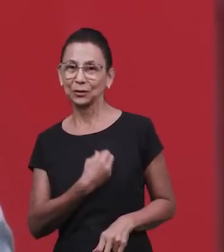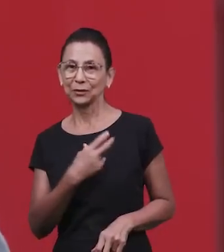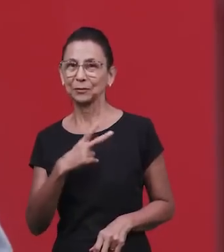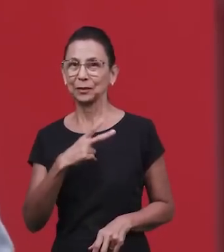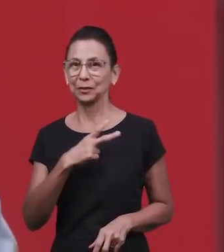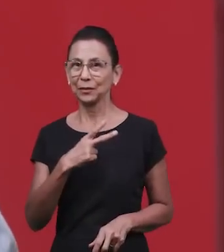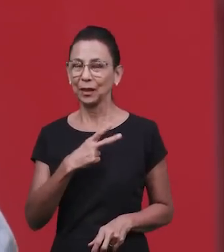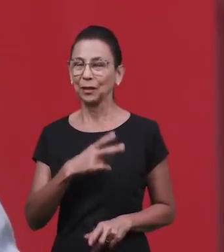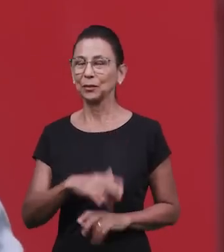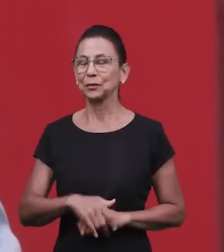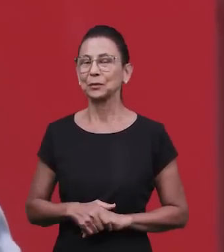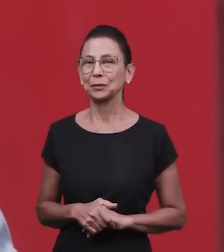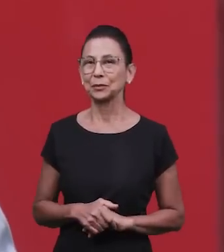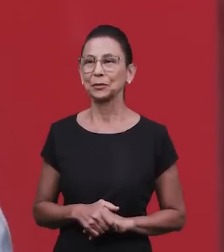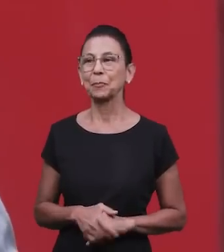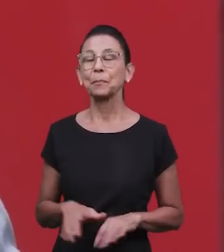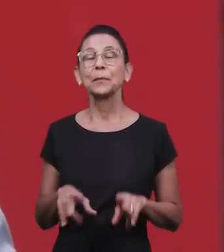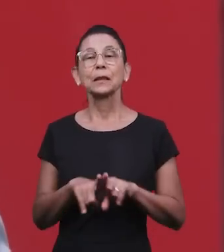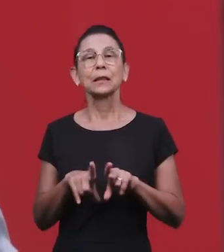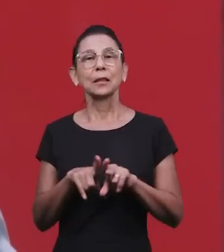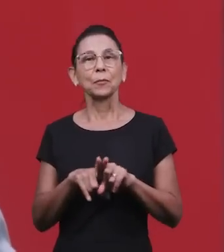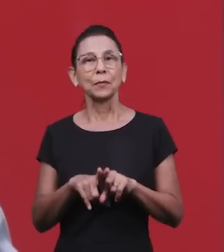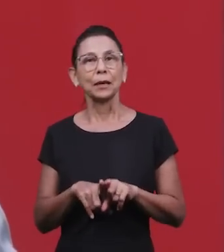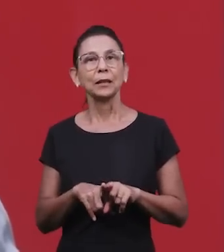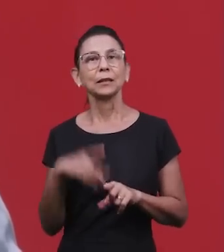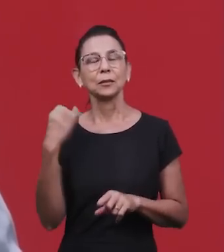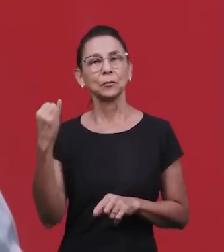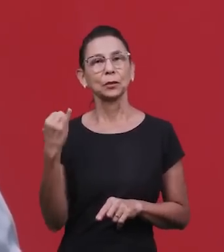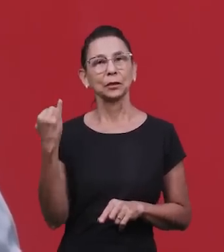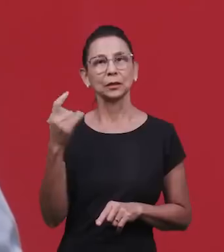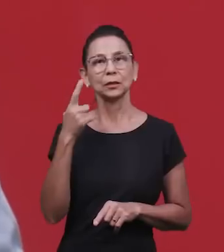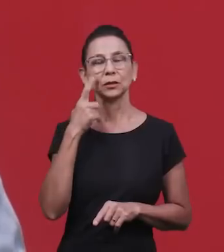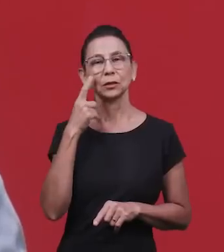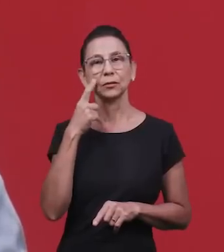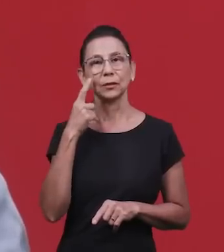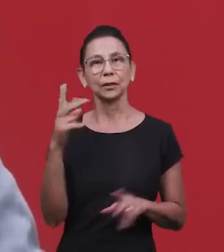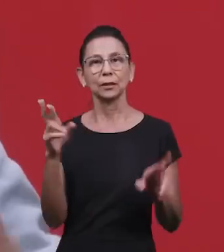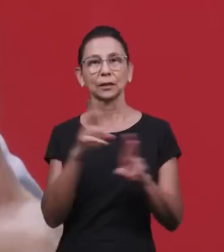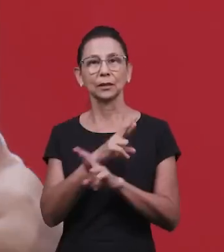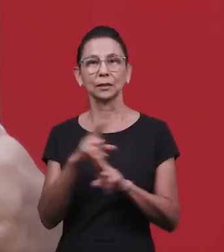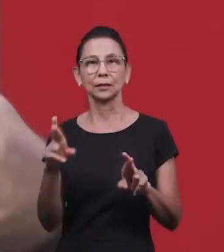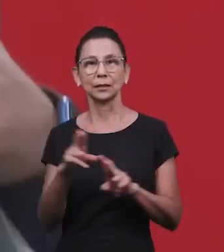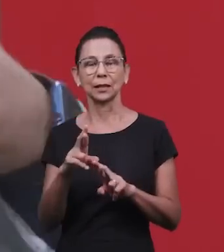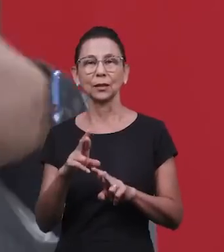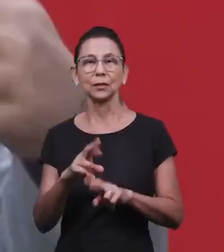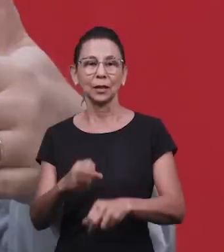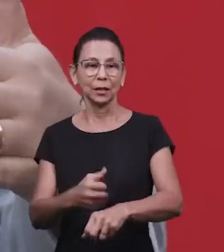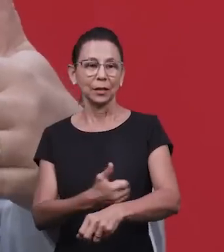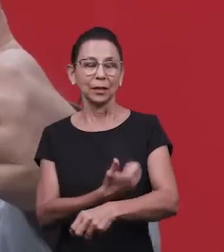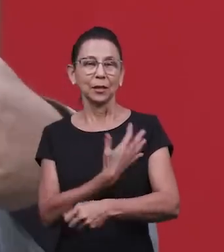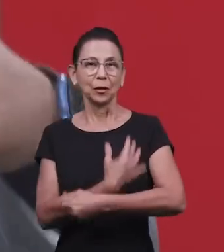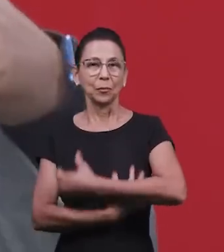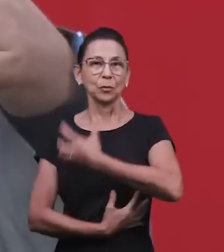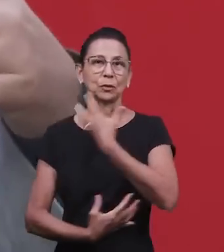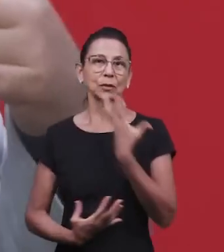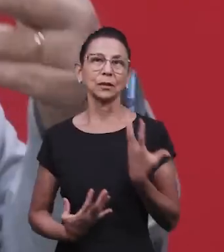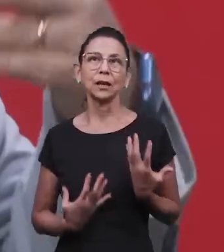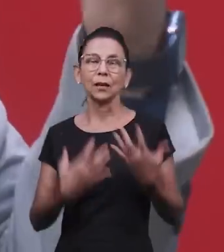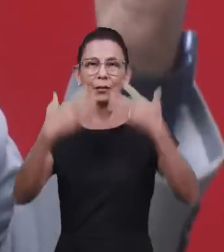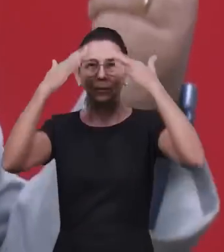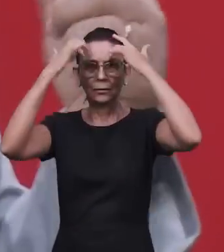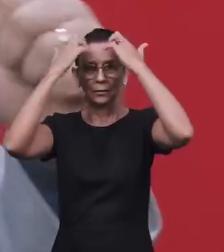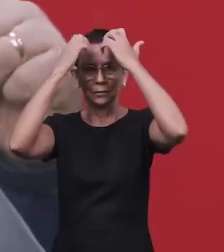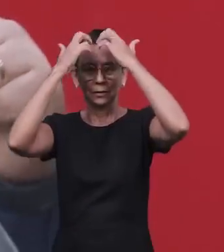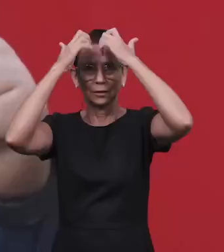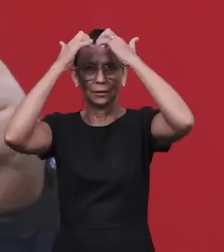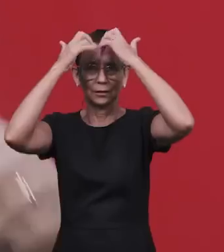sempre presença aqui no programa também, para falar até da questão emocional, né? O nosso cérebro, olha eu me aventurando para